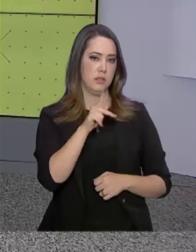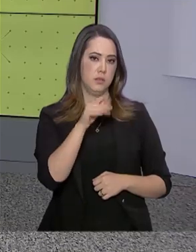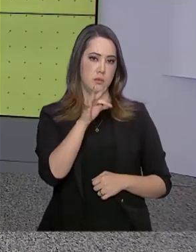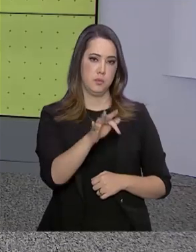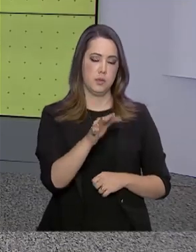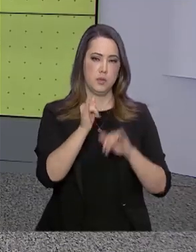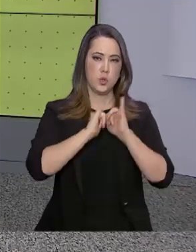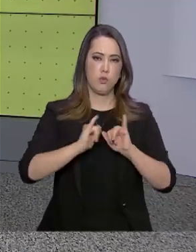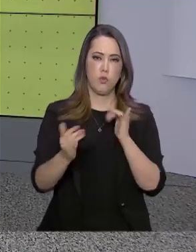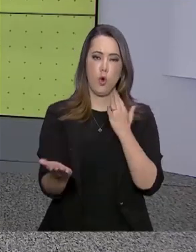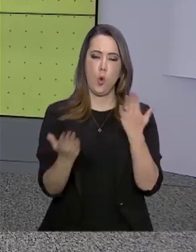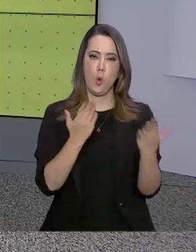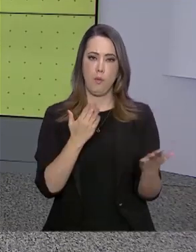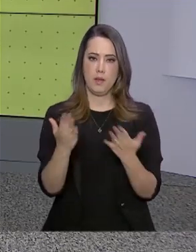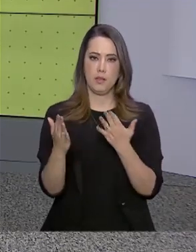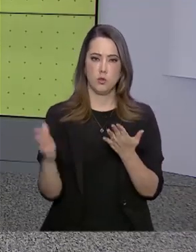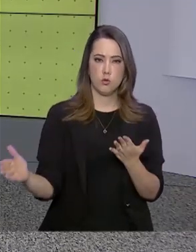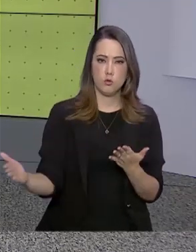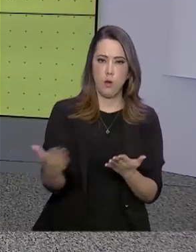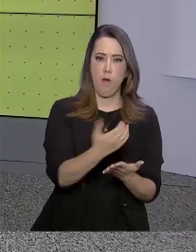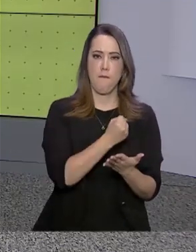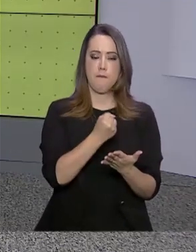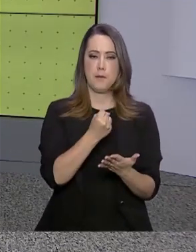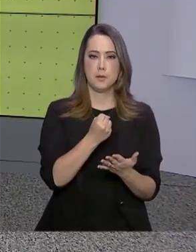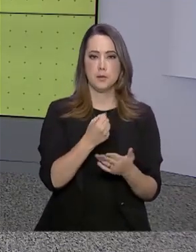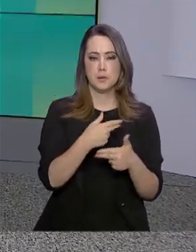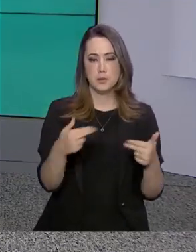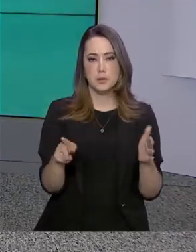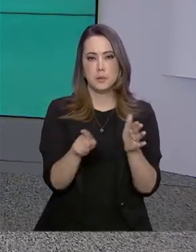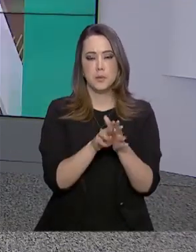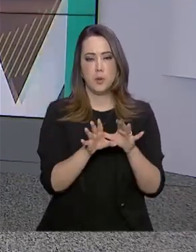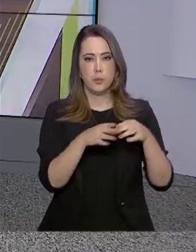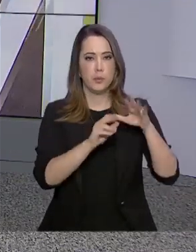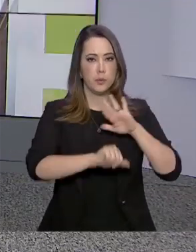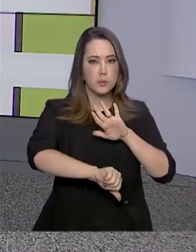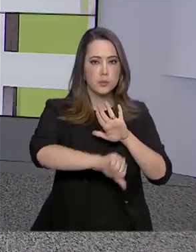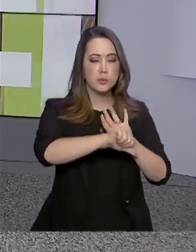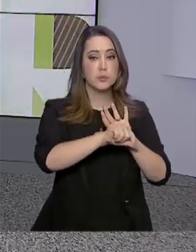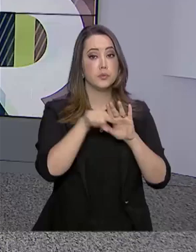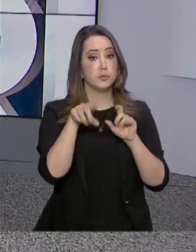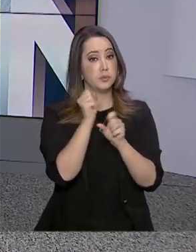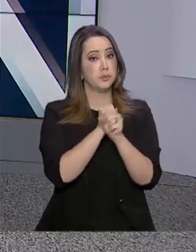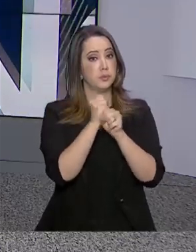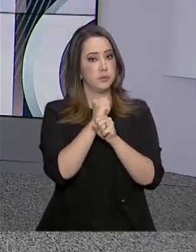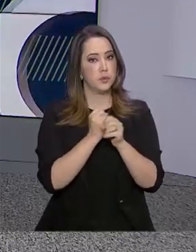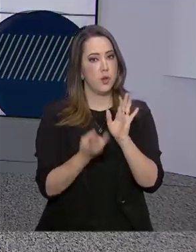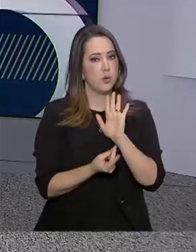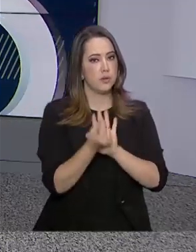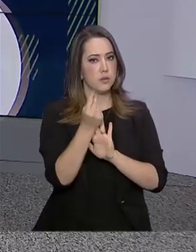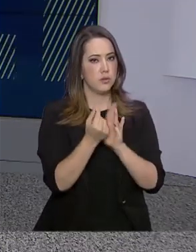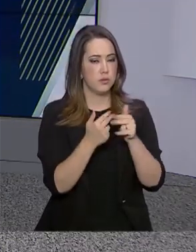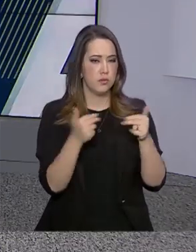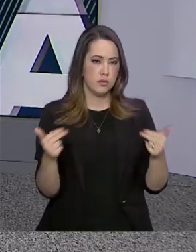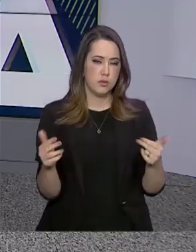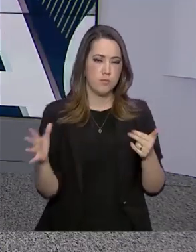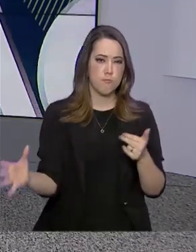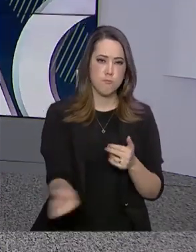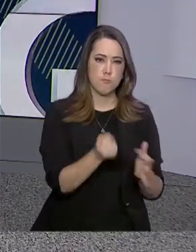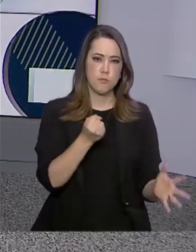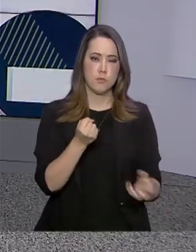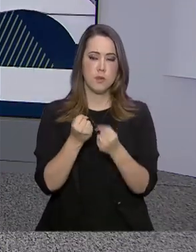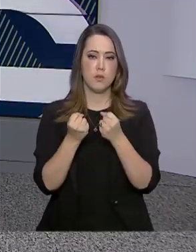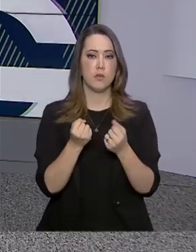divulgou um balanço das apreensões de bens ligados a organizações criminosas neste ano. Os valores dos bens